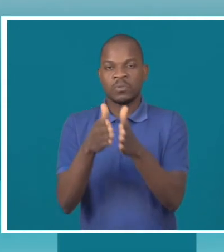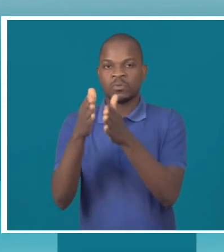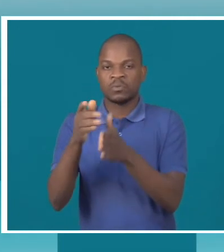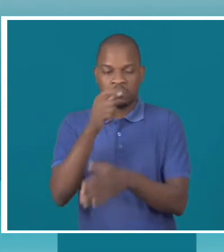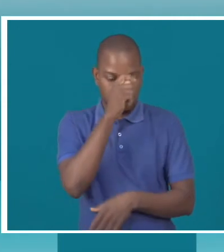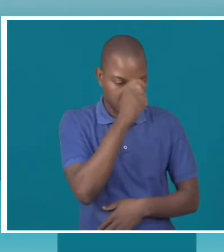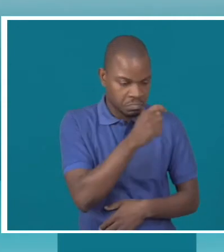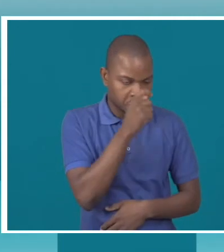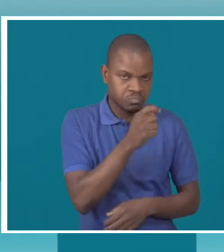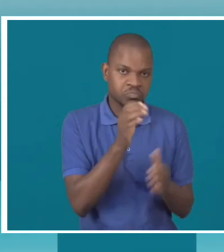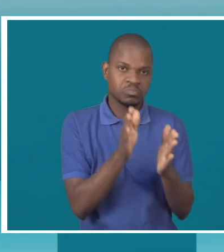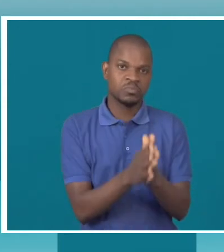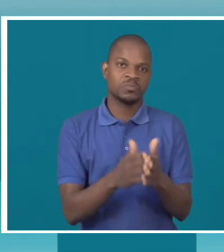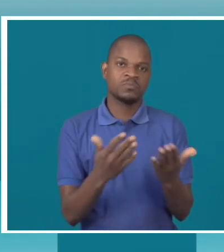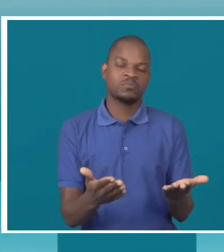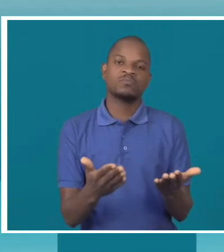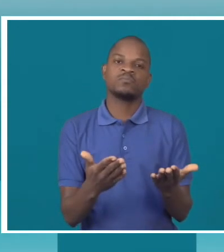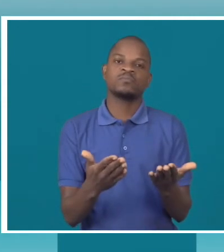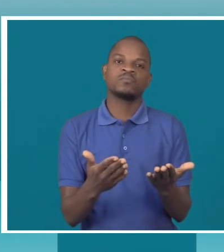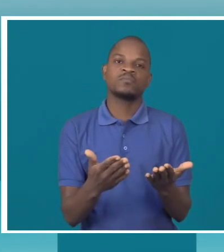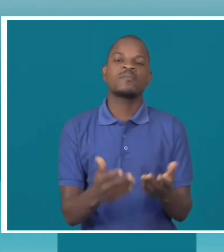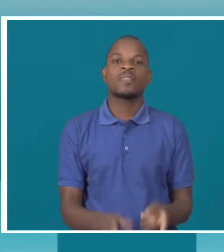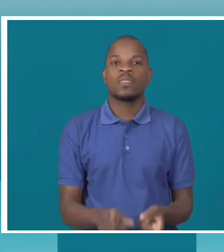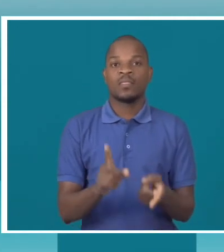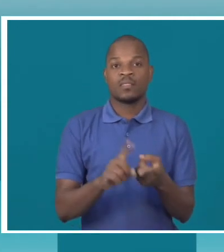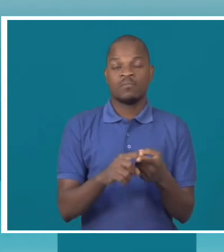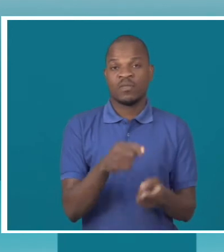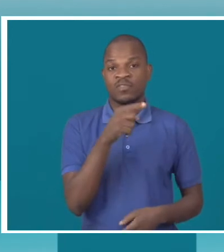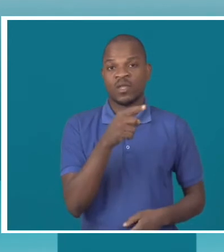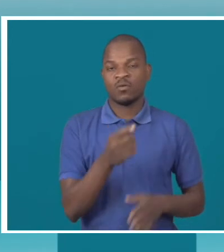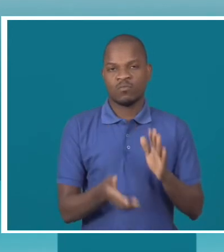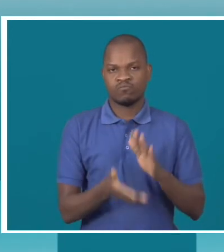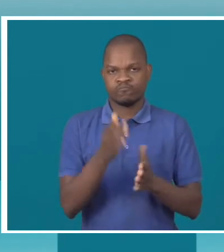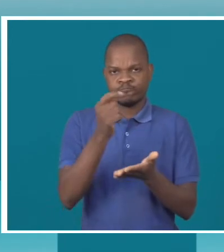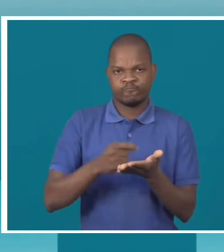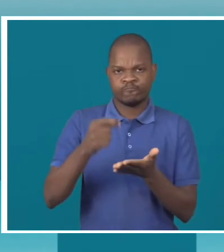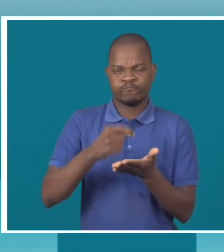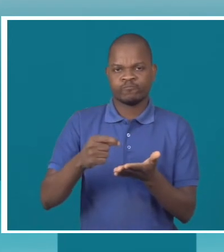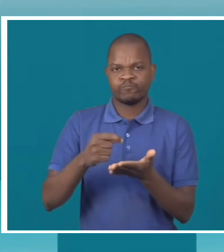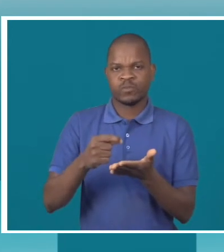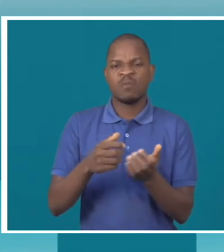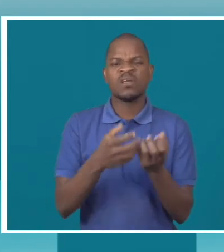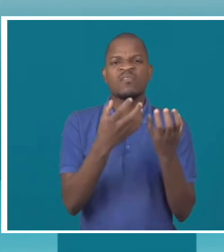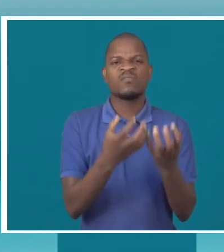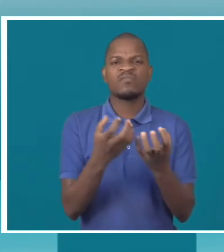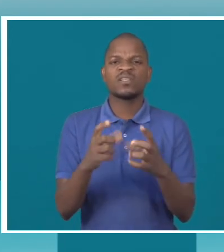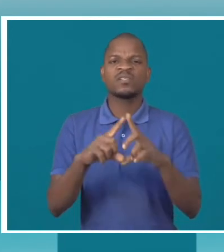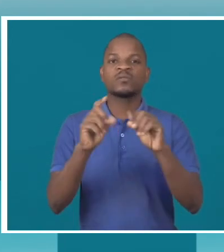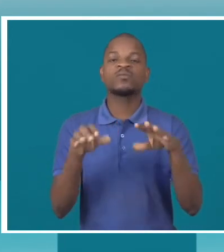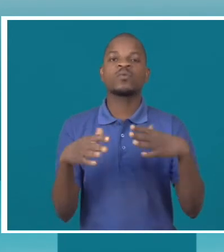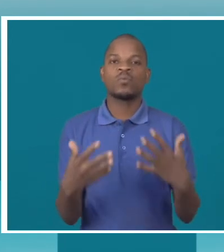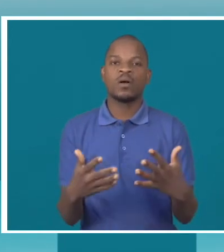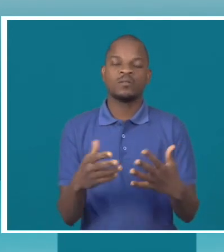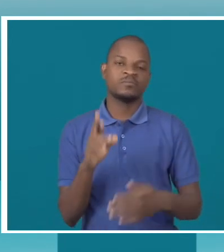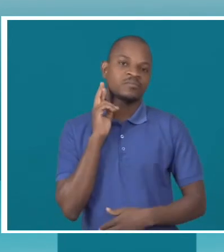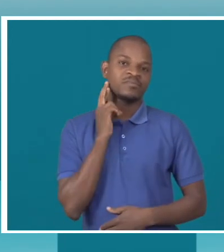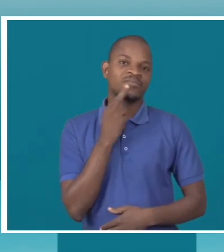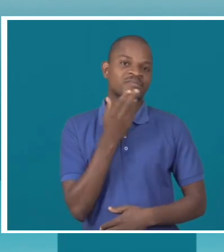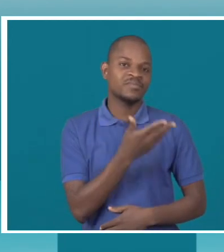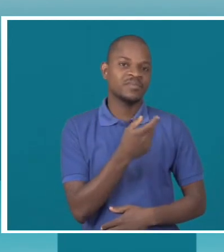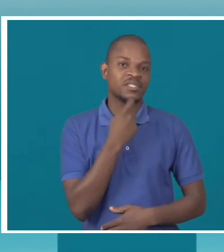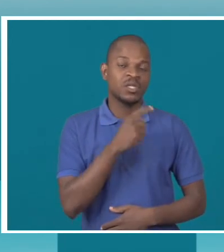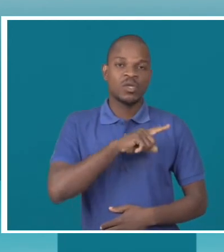os nossos direitos não estão sendo respeitados. É na sociedade. Para si, como escritor, o que está a faltar? Nós, as pessoas